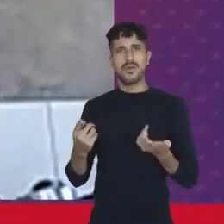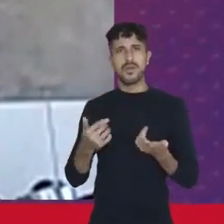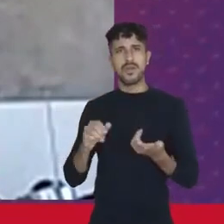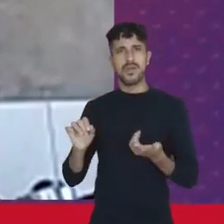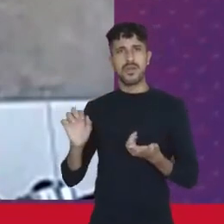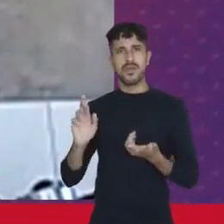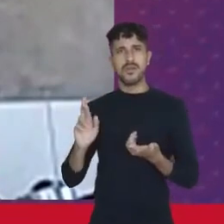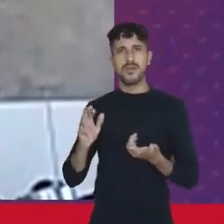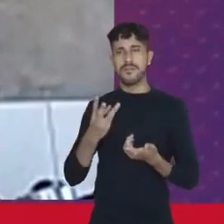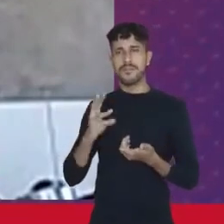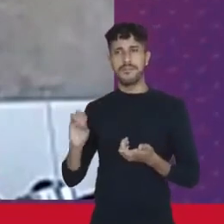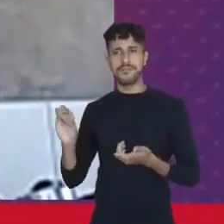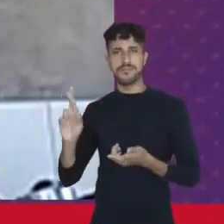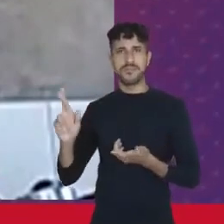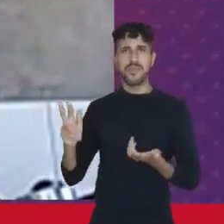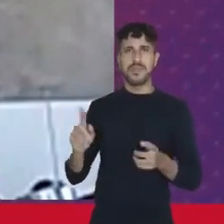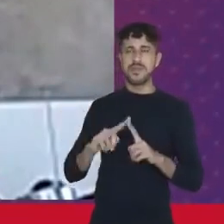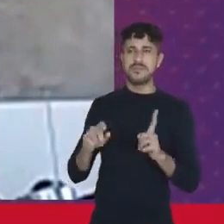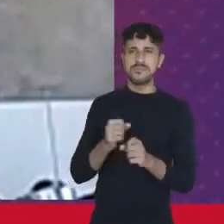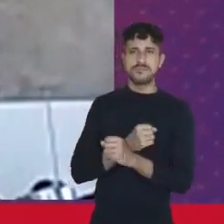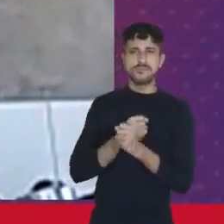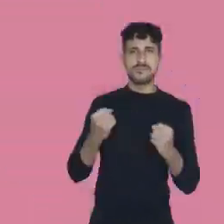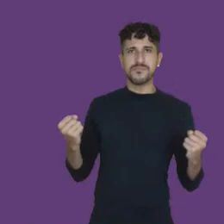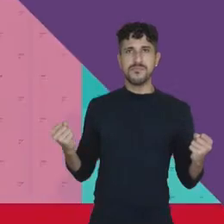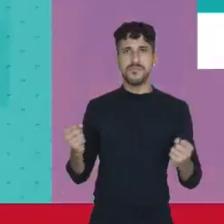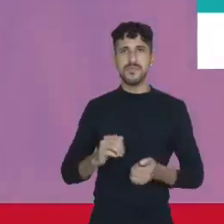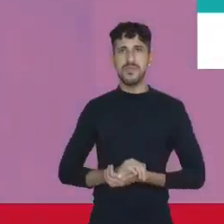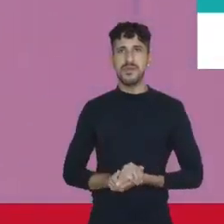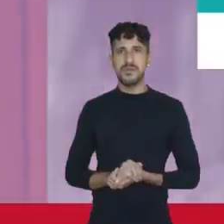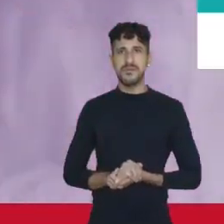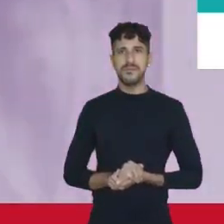depois de nós R$300, aí não tem como.